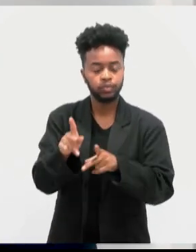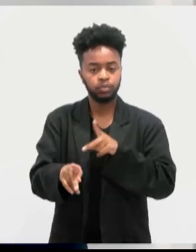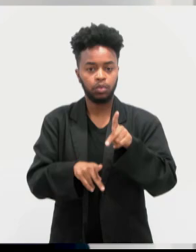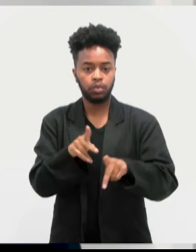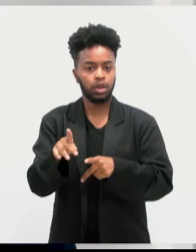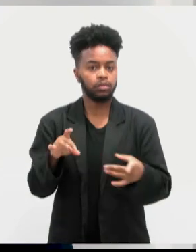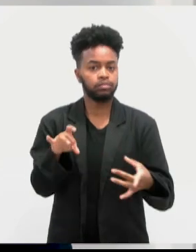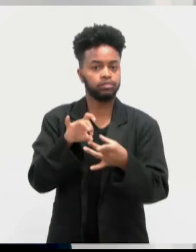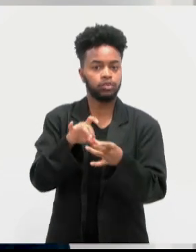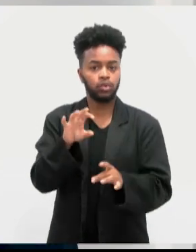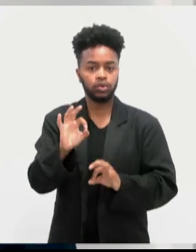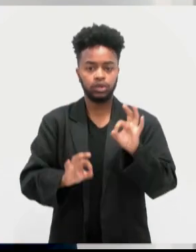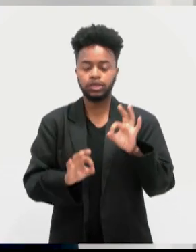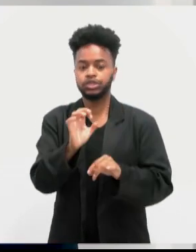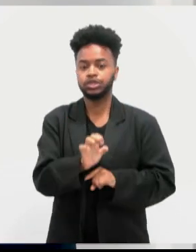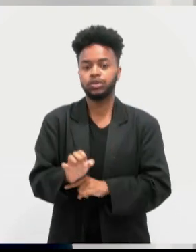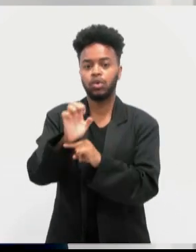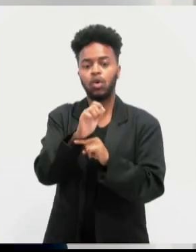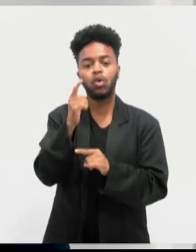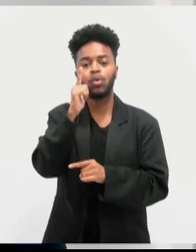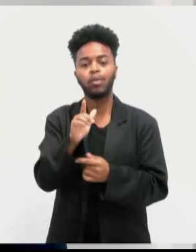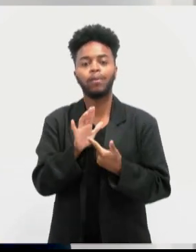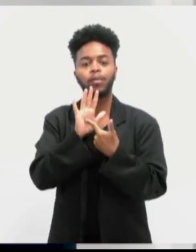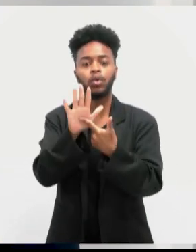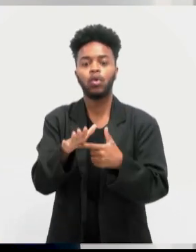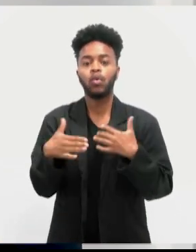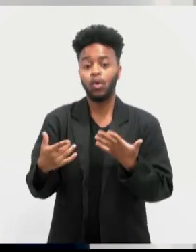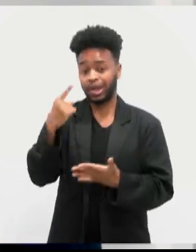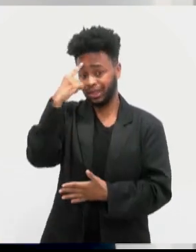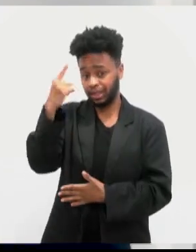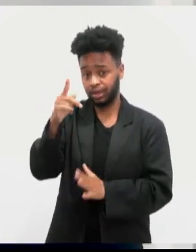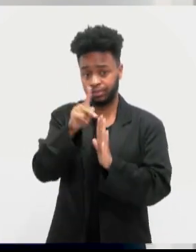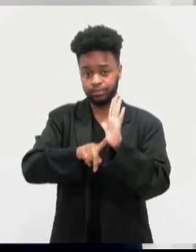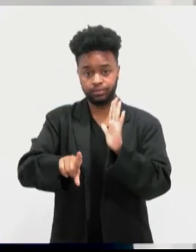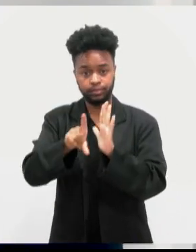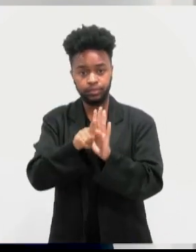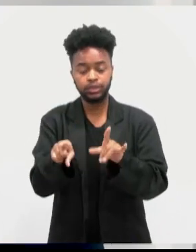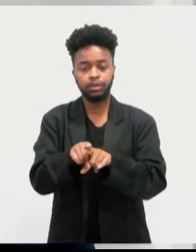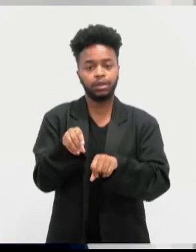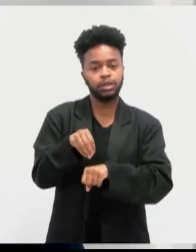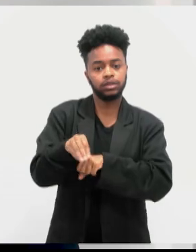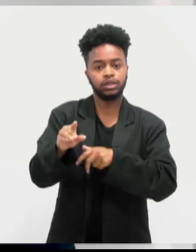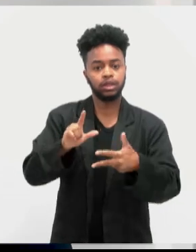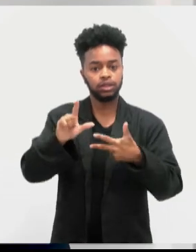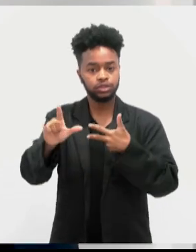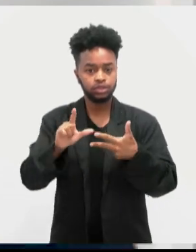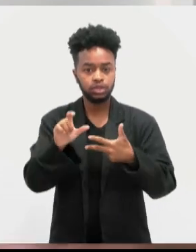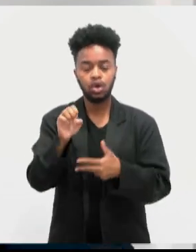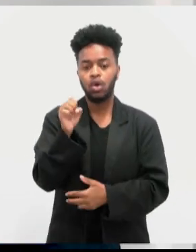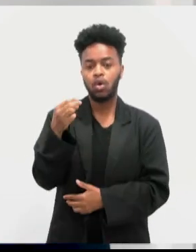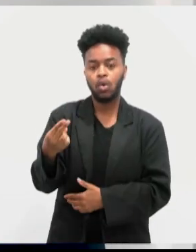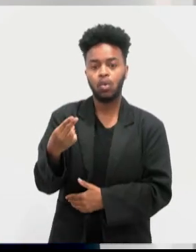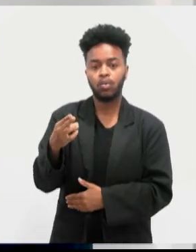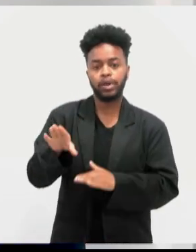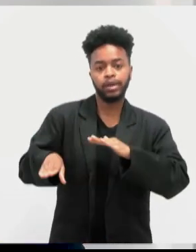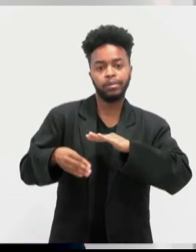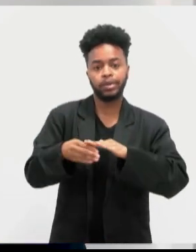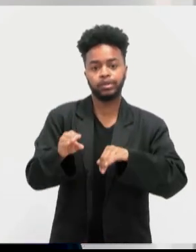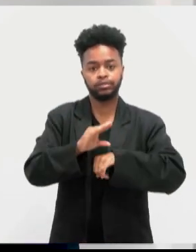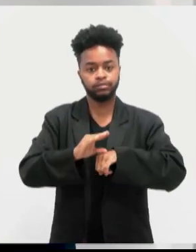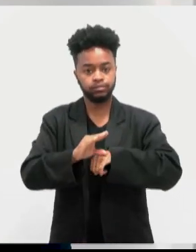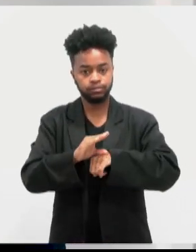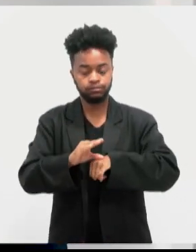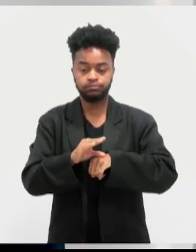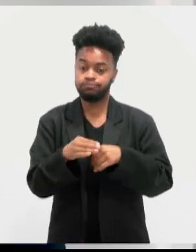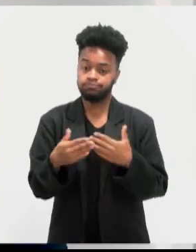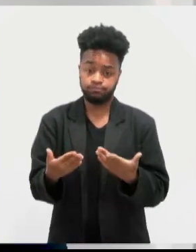Estado, vão poder indicar para a gente uma ideia de projeto de lei, uma indicação legislativa, uma emenda à Constituição do Estado,